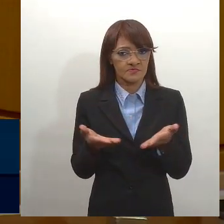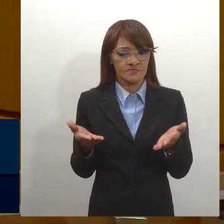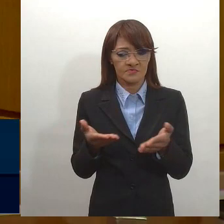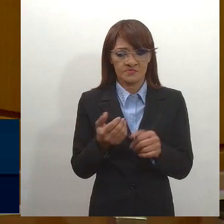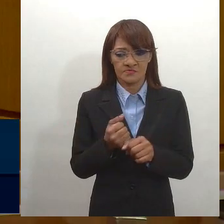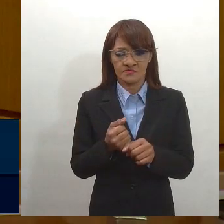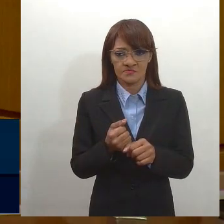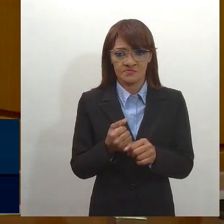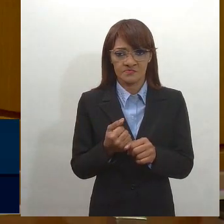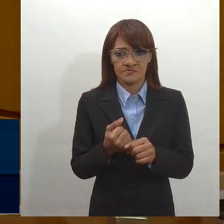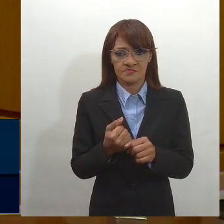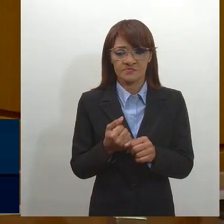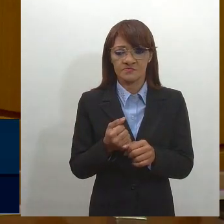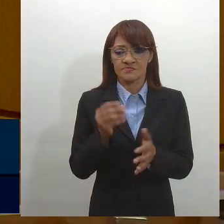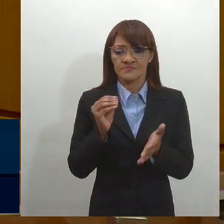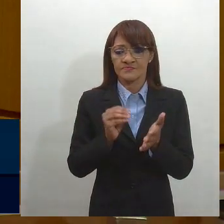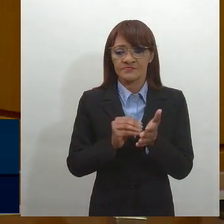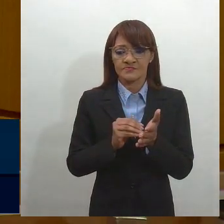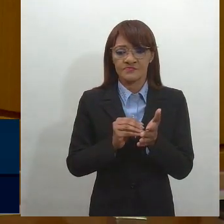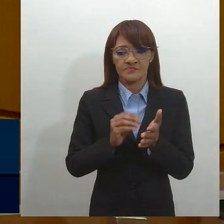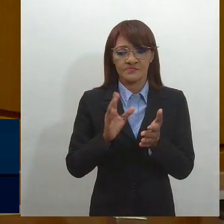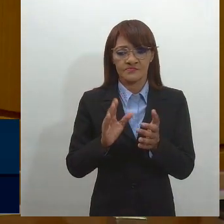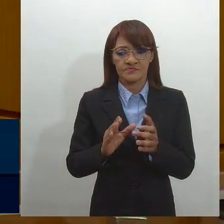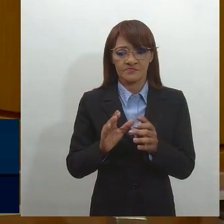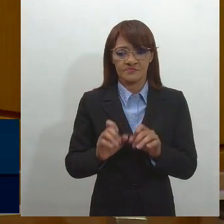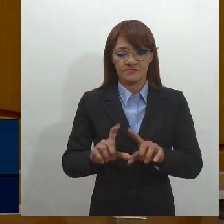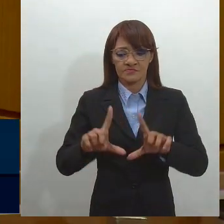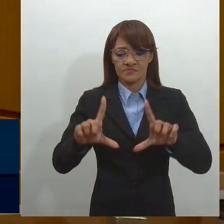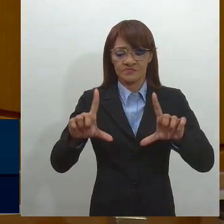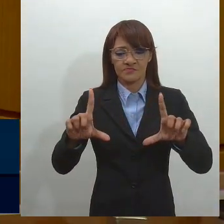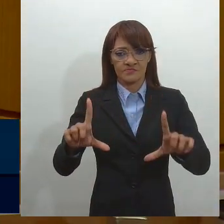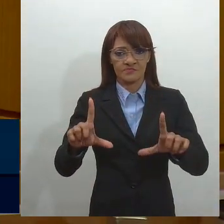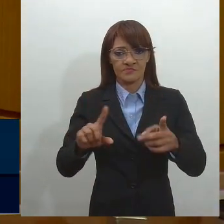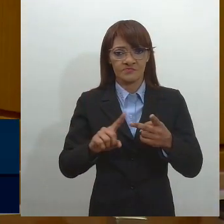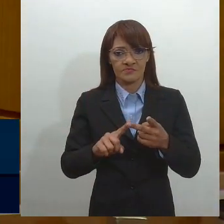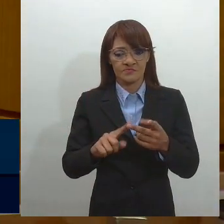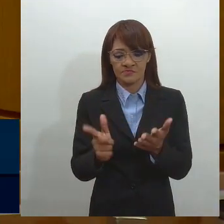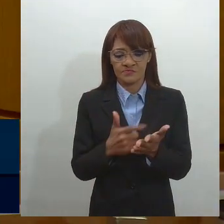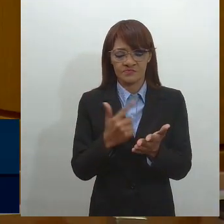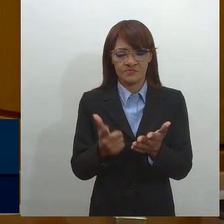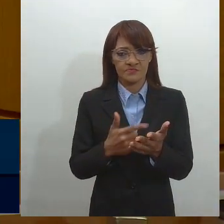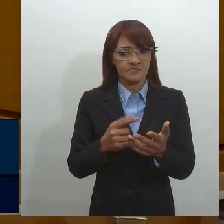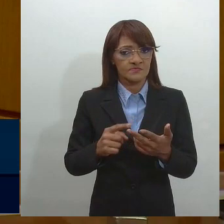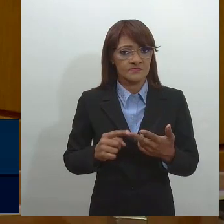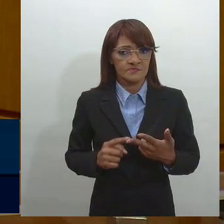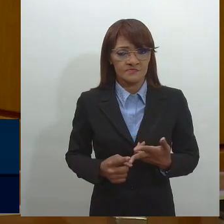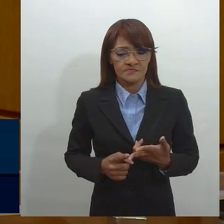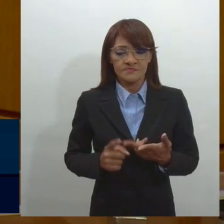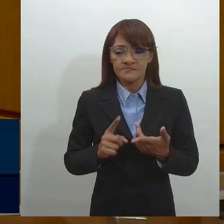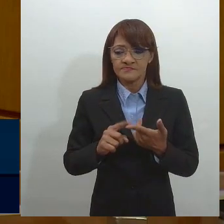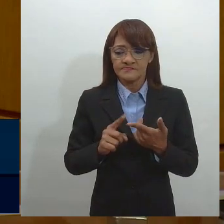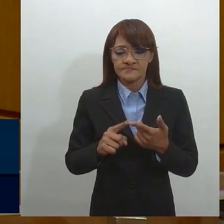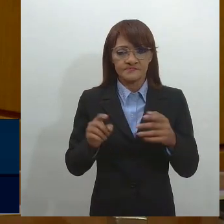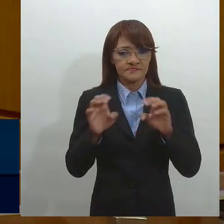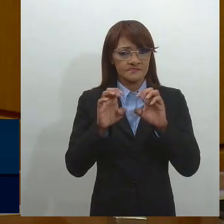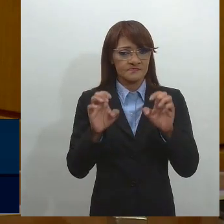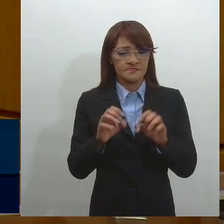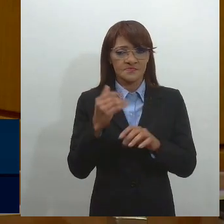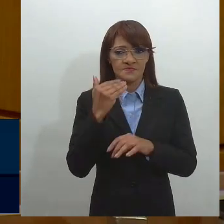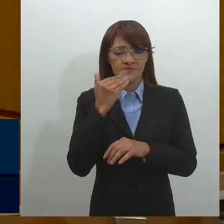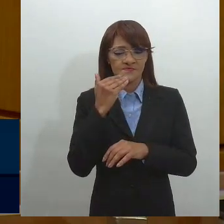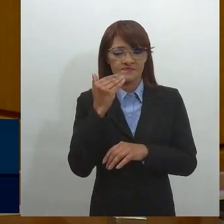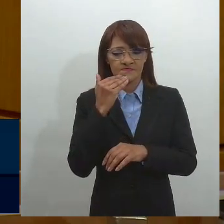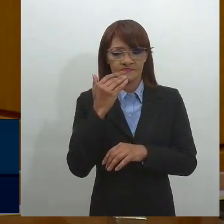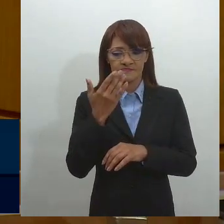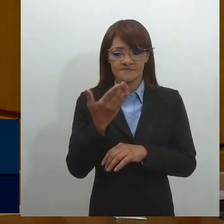de livro didático, além das condições precárias na estrutura física das unidades do ensino,